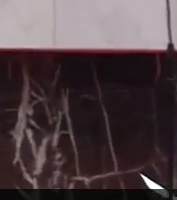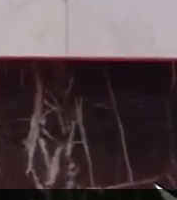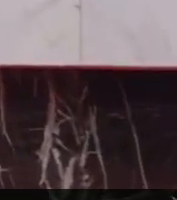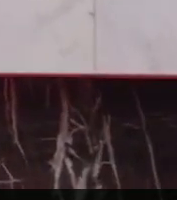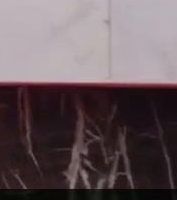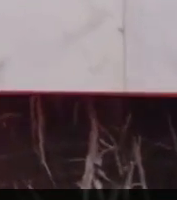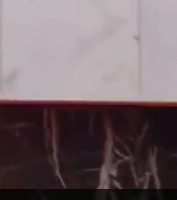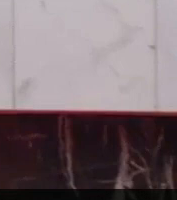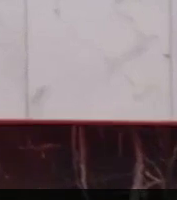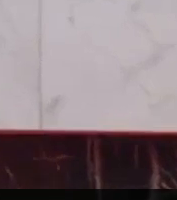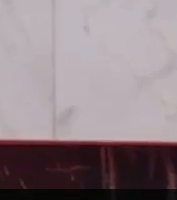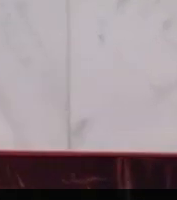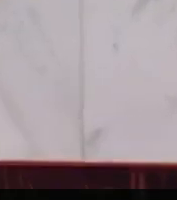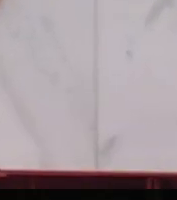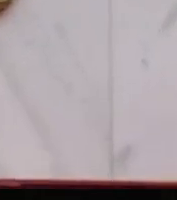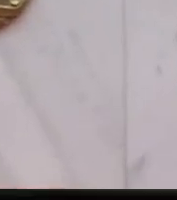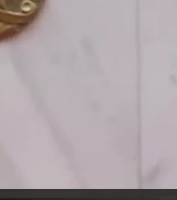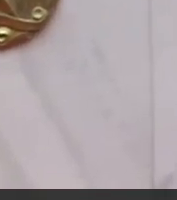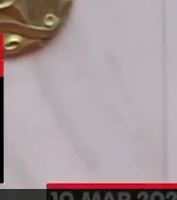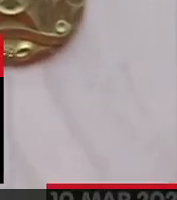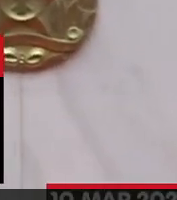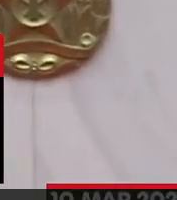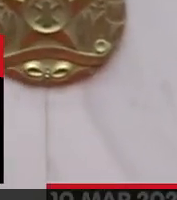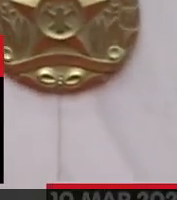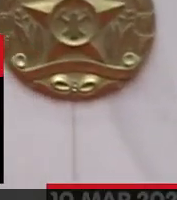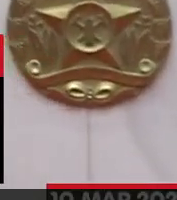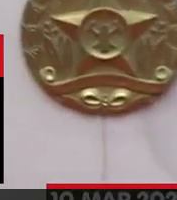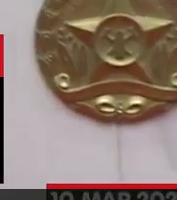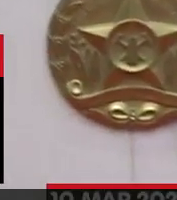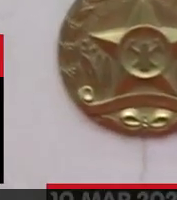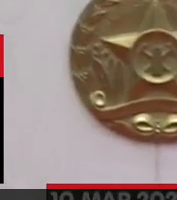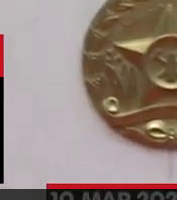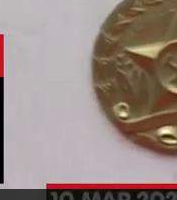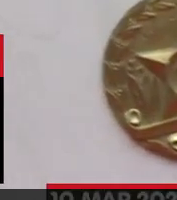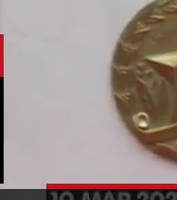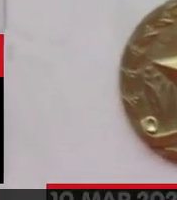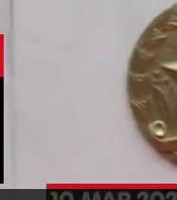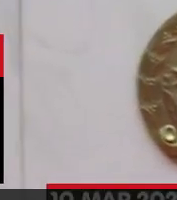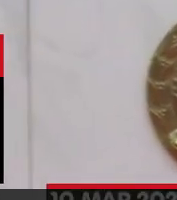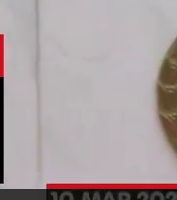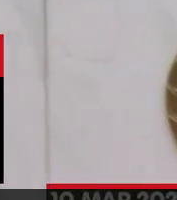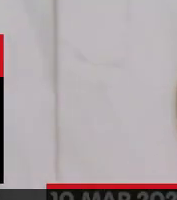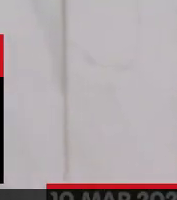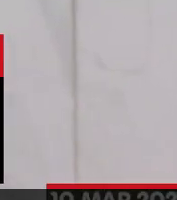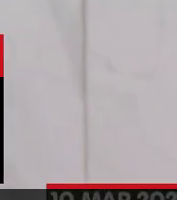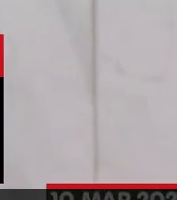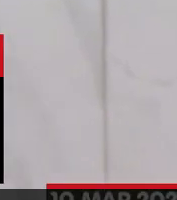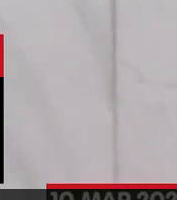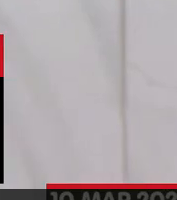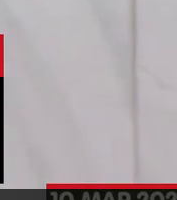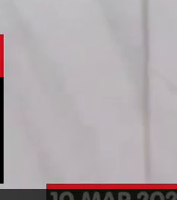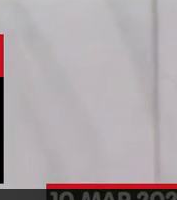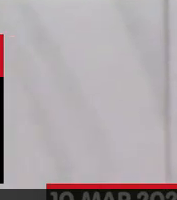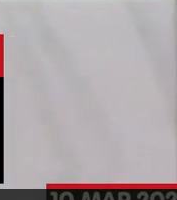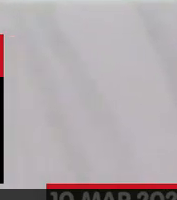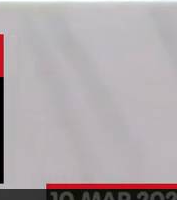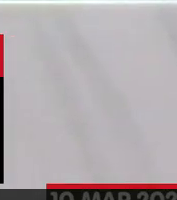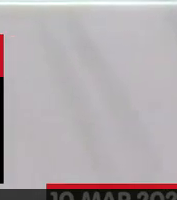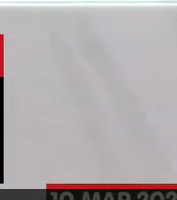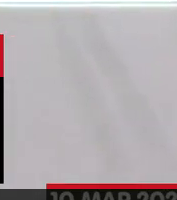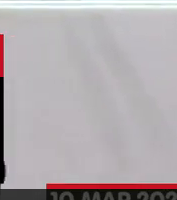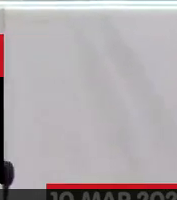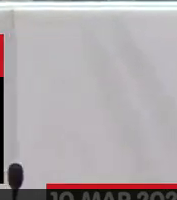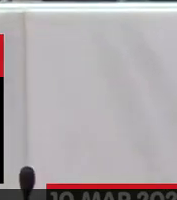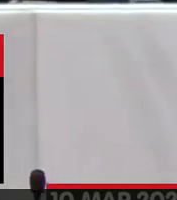o deputado de estado de saúde Carlos Eduardo Amaral que vem prestar esclarecimentos sobre atuação da